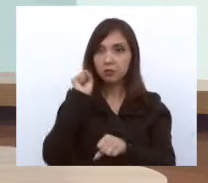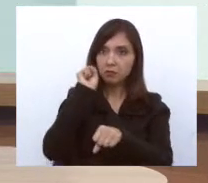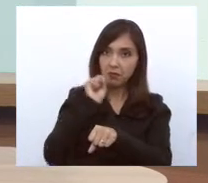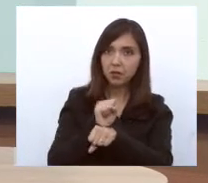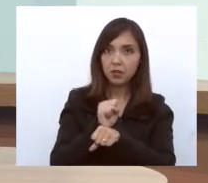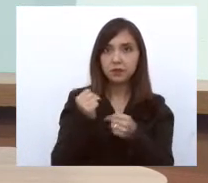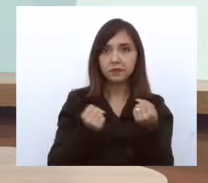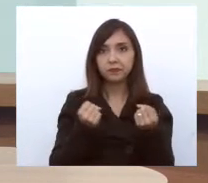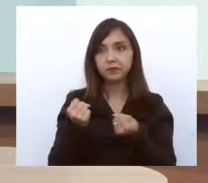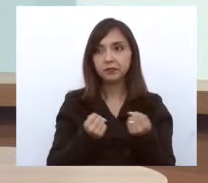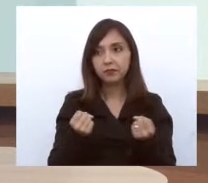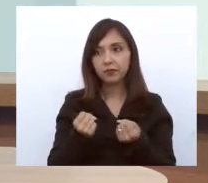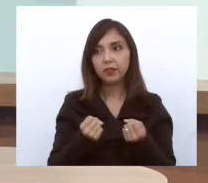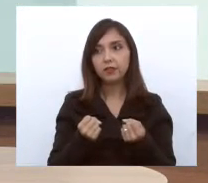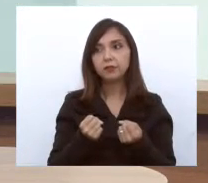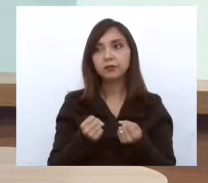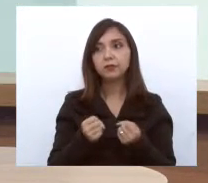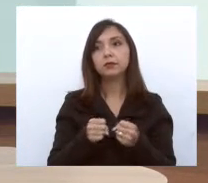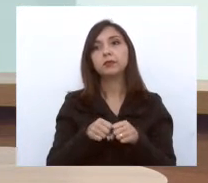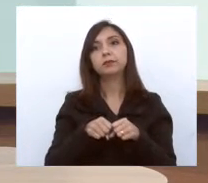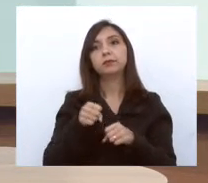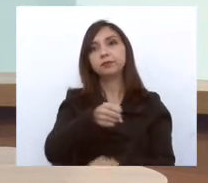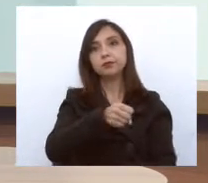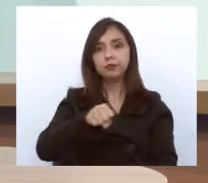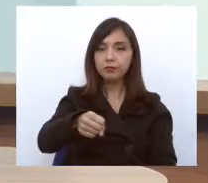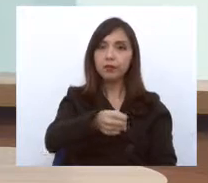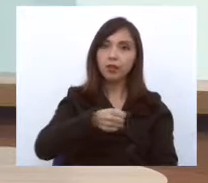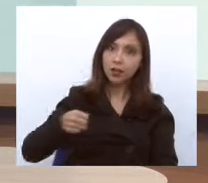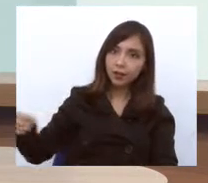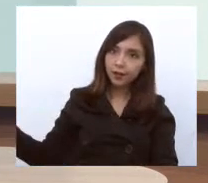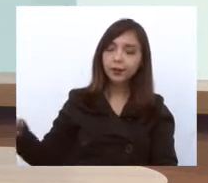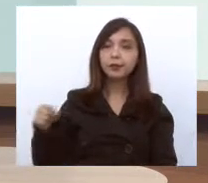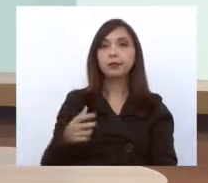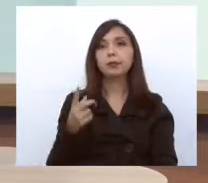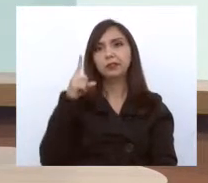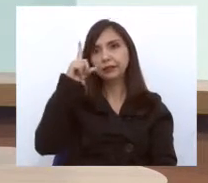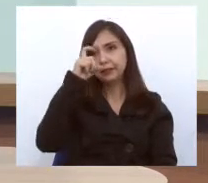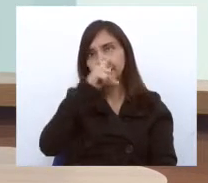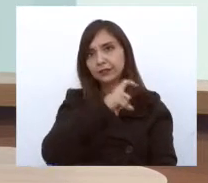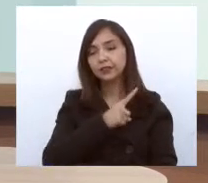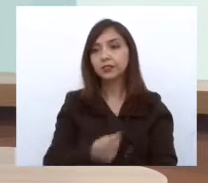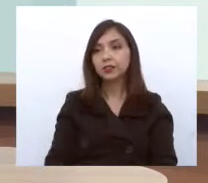carro, abre a porta, com toda a dificuldade,